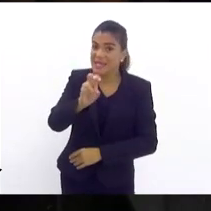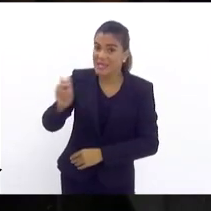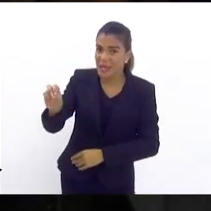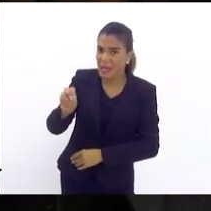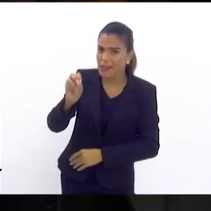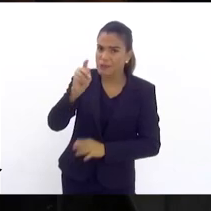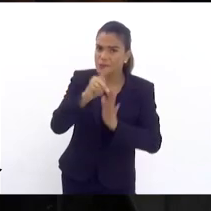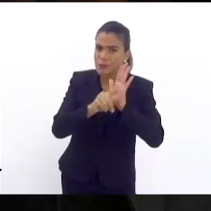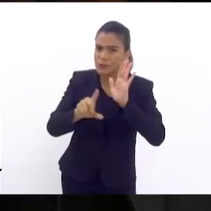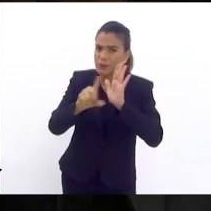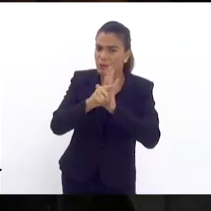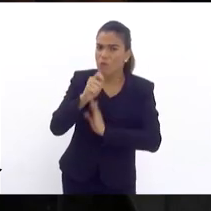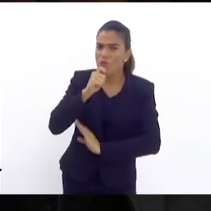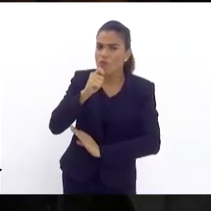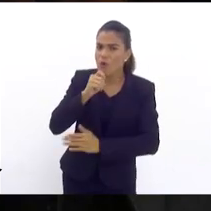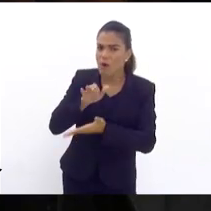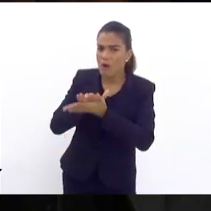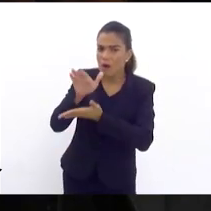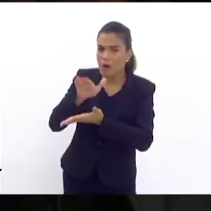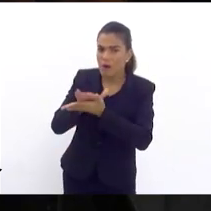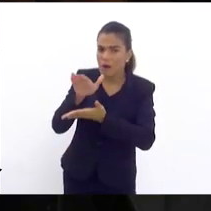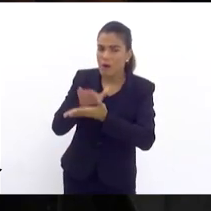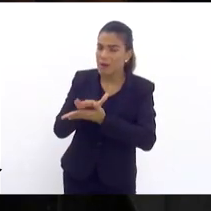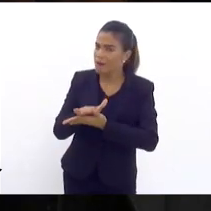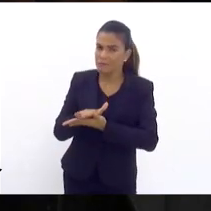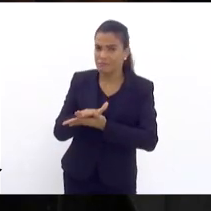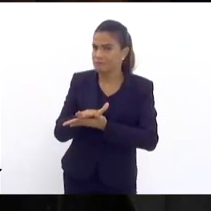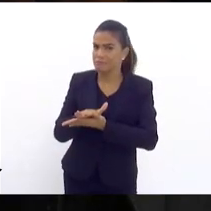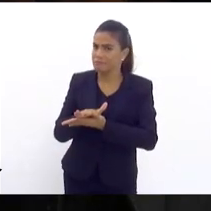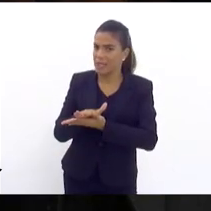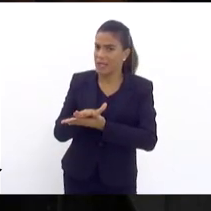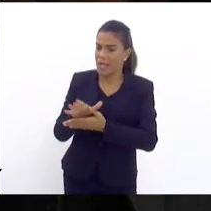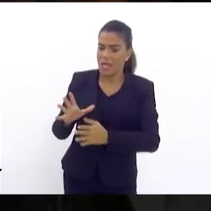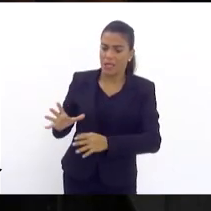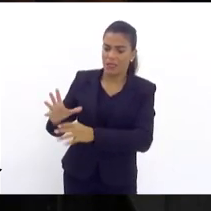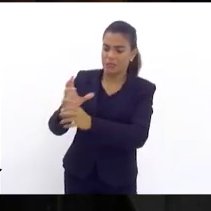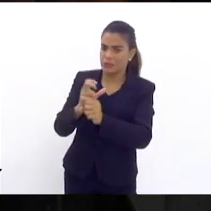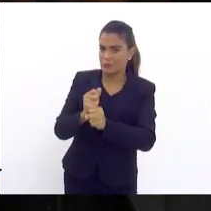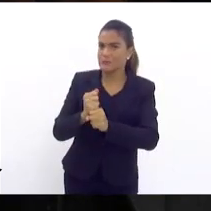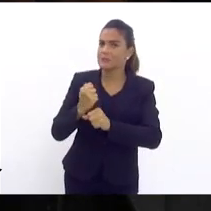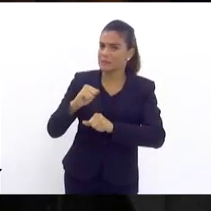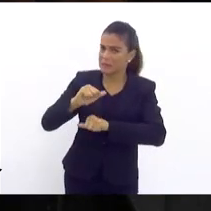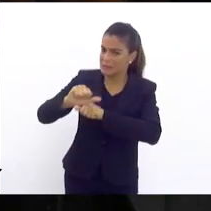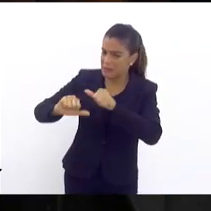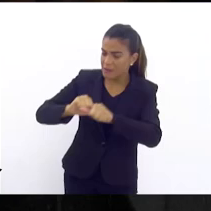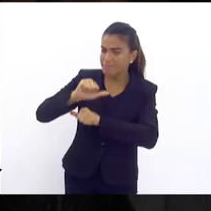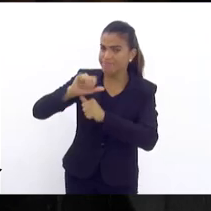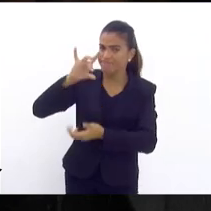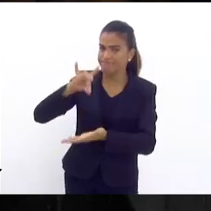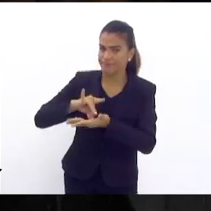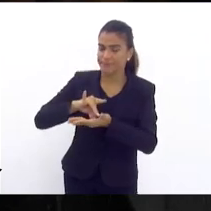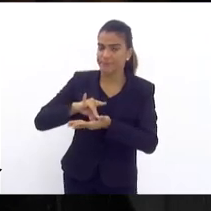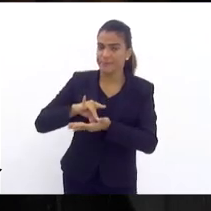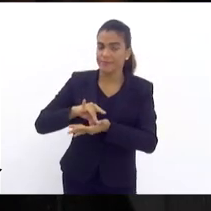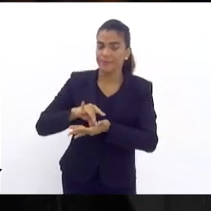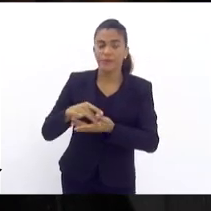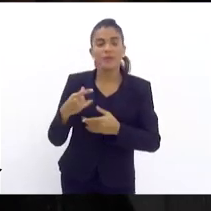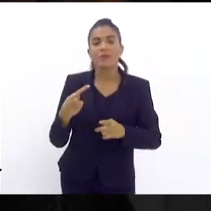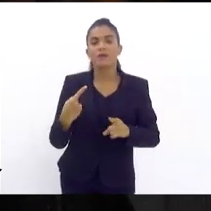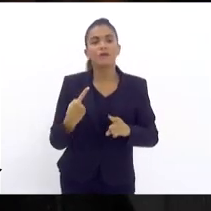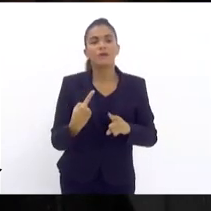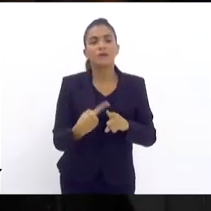leis sem publicar esse número precisa ser retificado porque